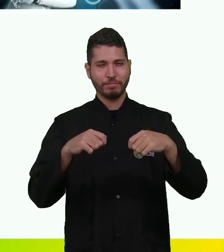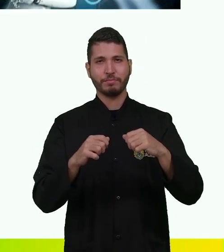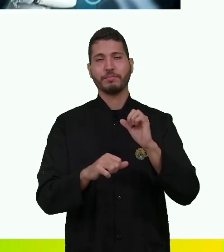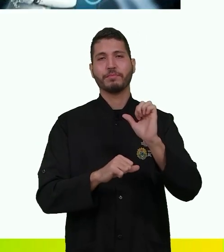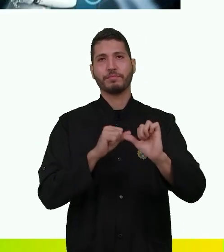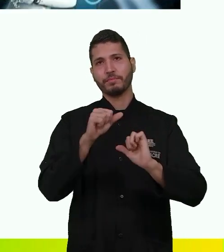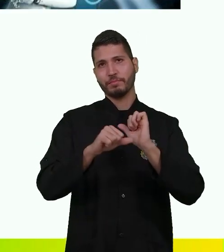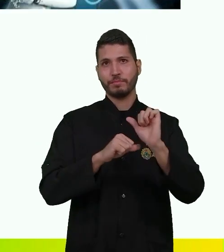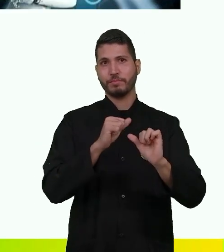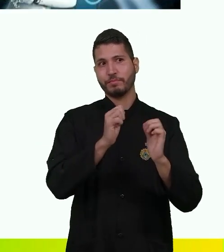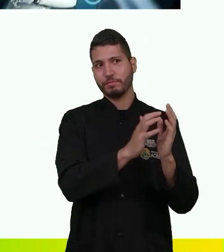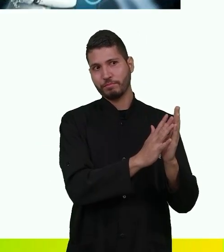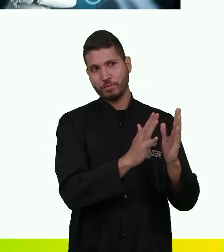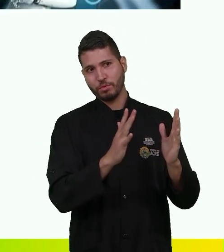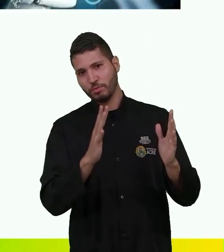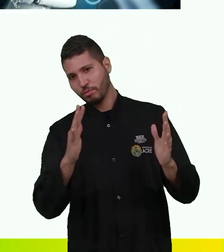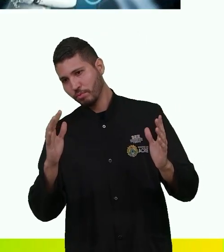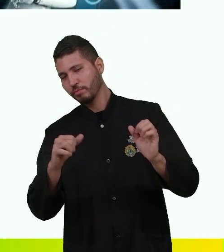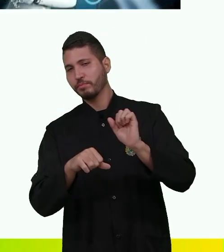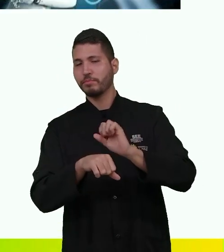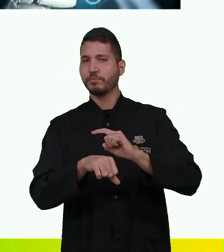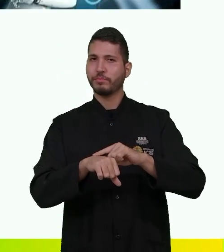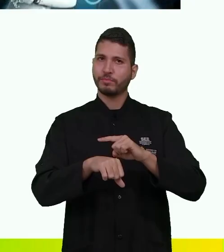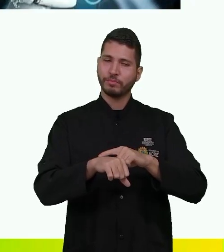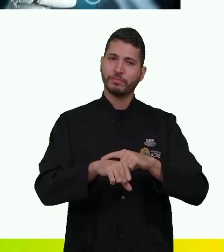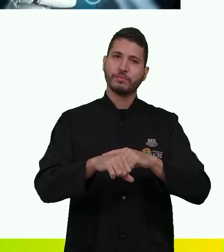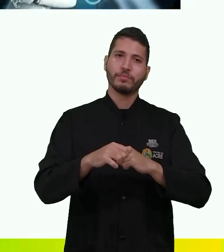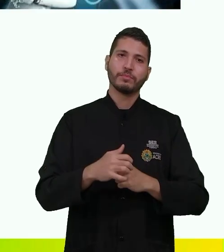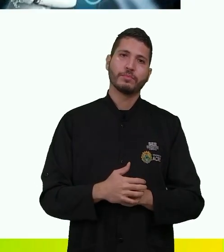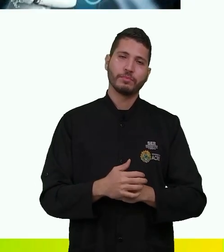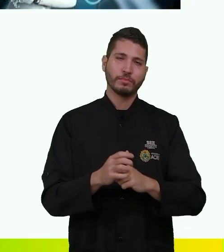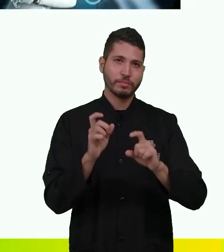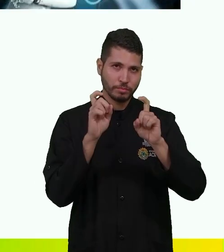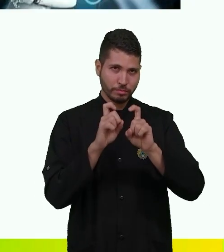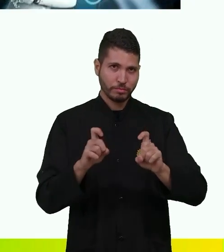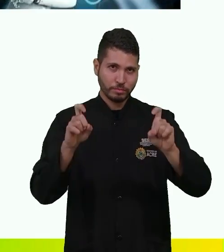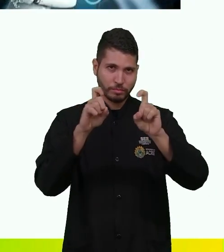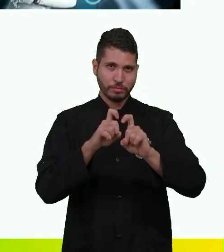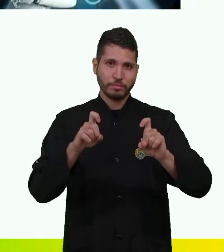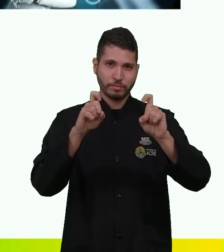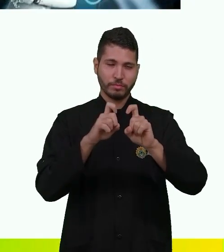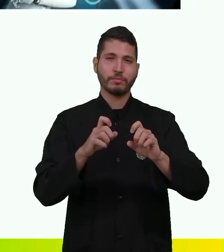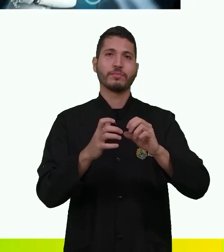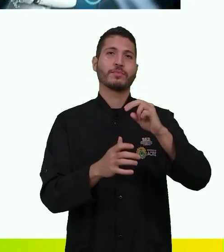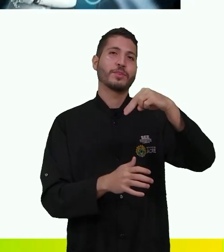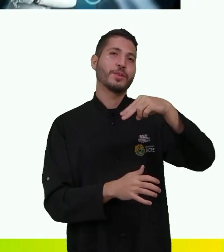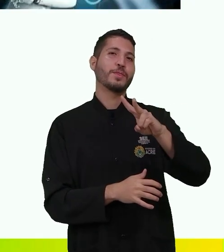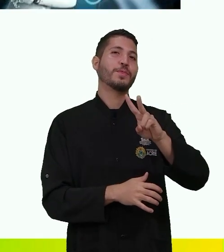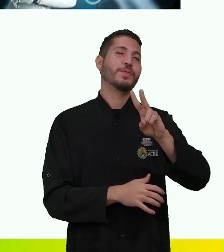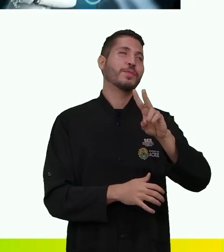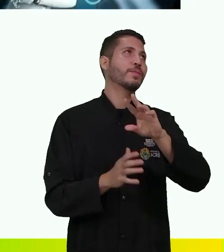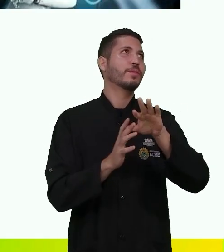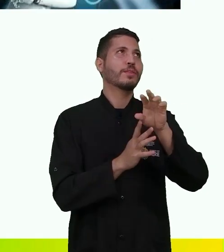mudança ao longo do tempo. Outra coisa, a computação em nuvem, também chamada